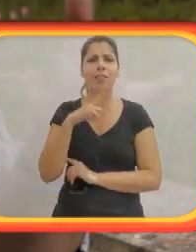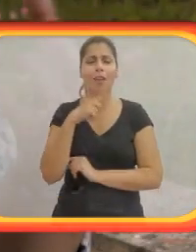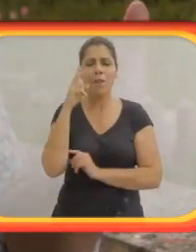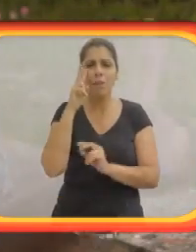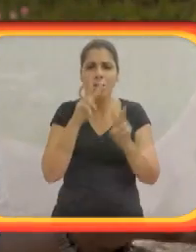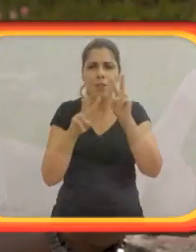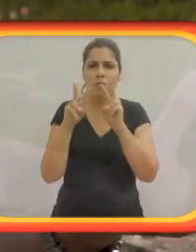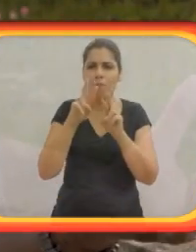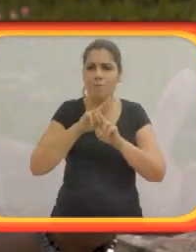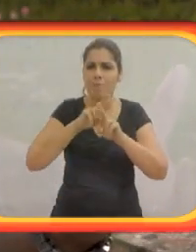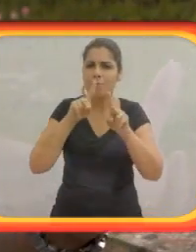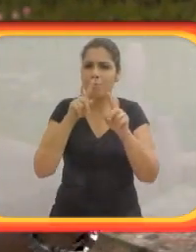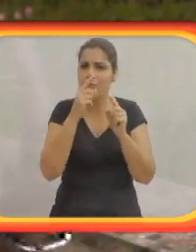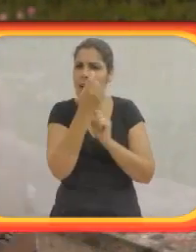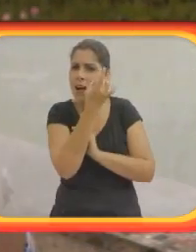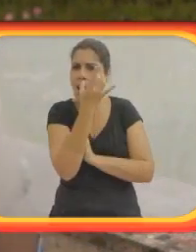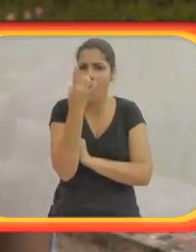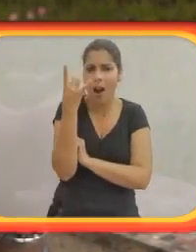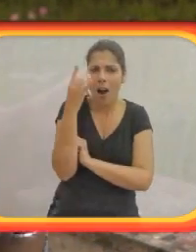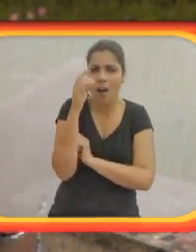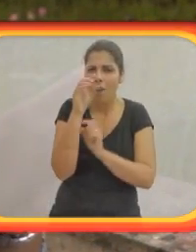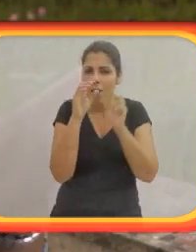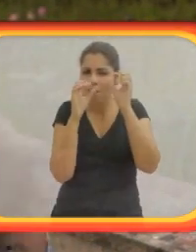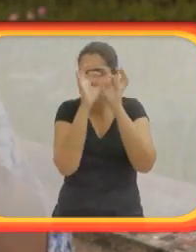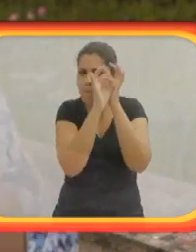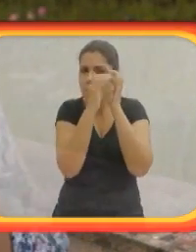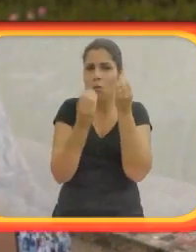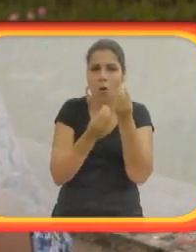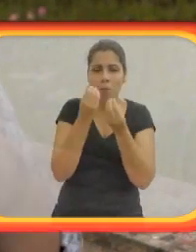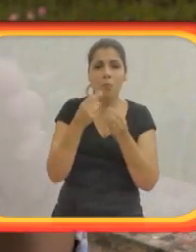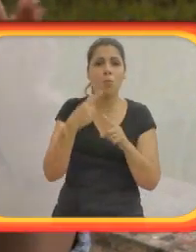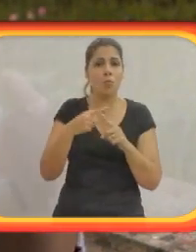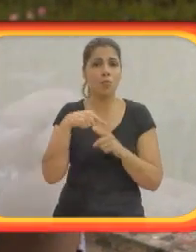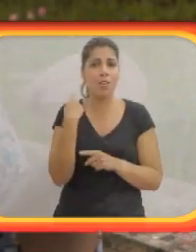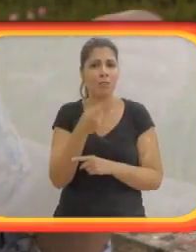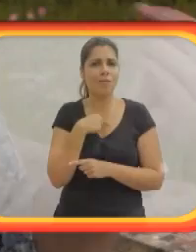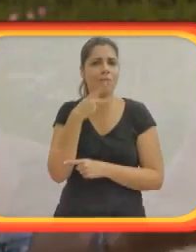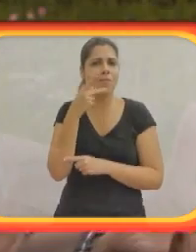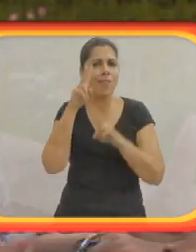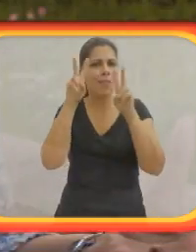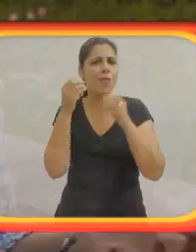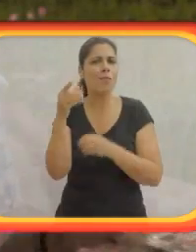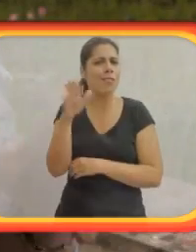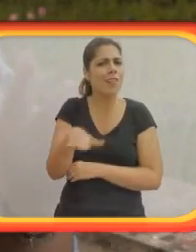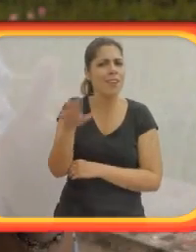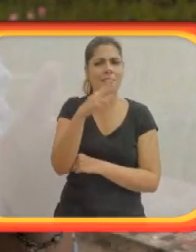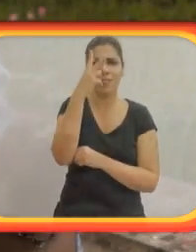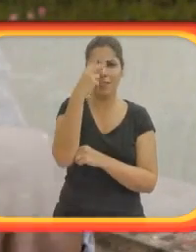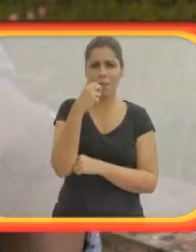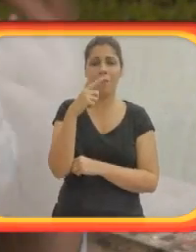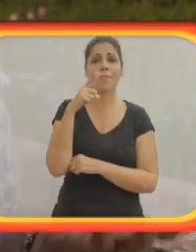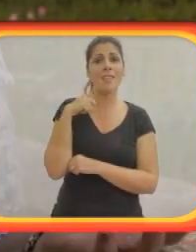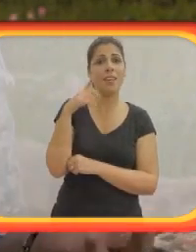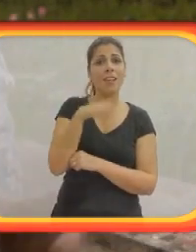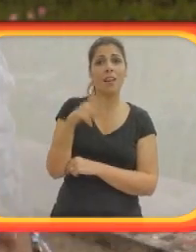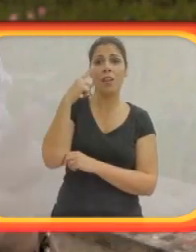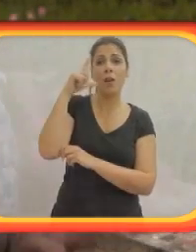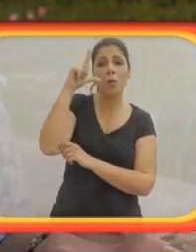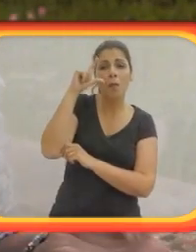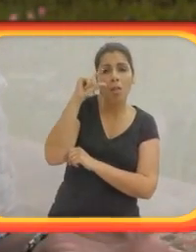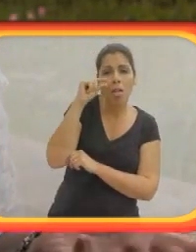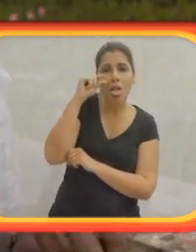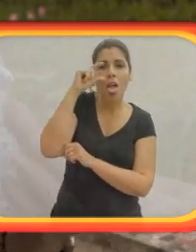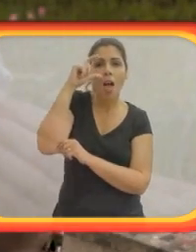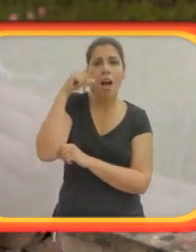uma visão diferente de cada uma. A gente, quando fala numa criança cega, numa criança com baixa visão, as pessoas acham que são todas iguais, e